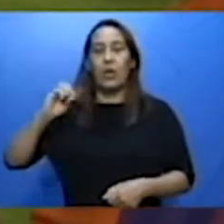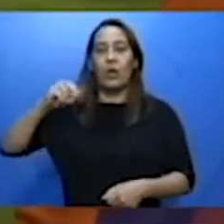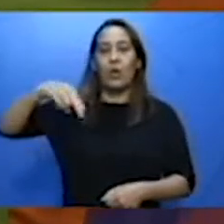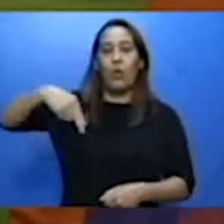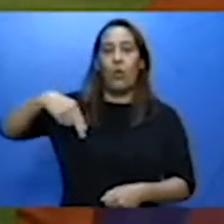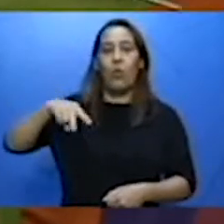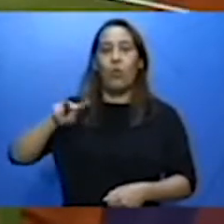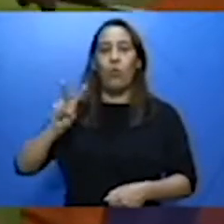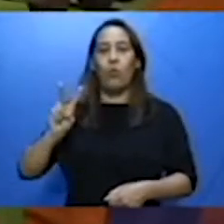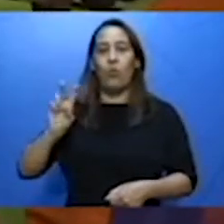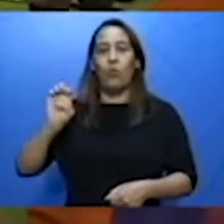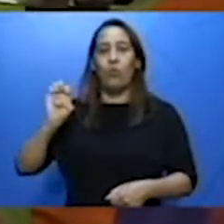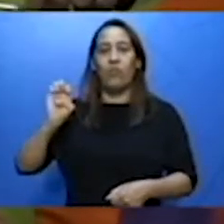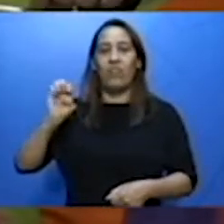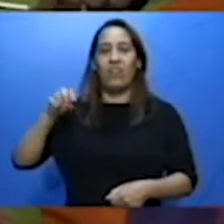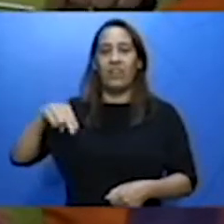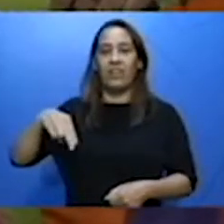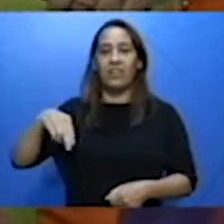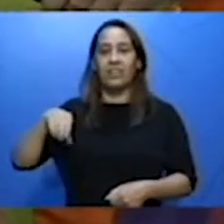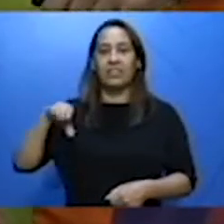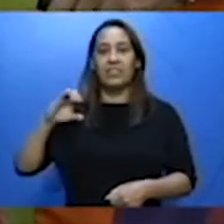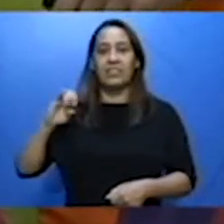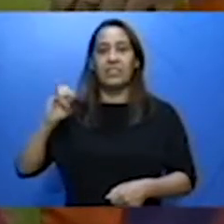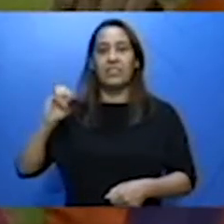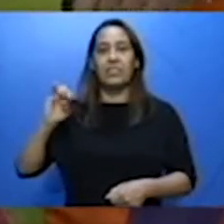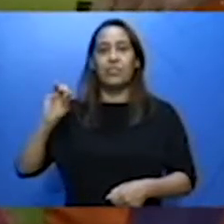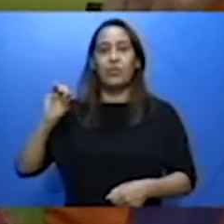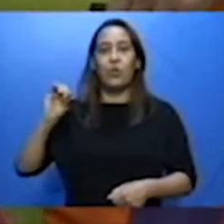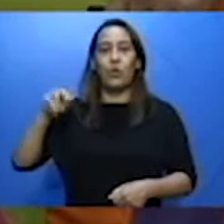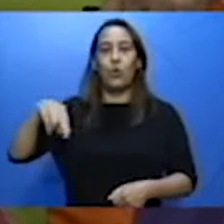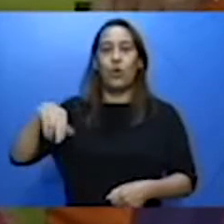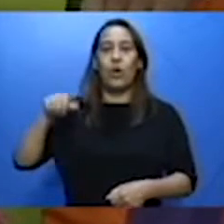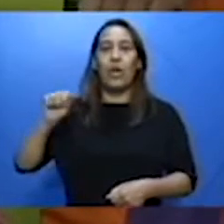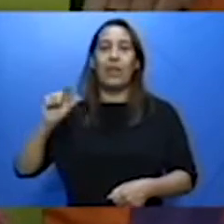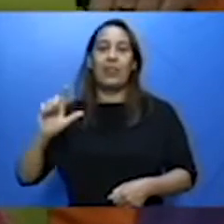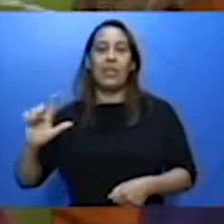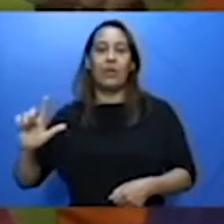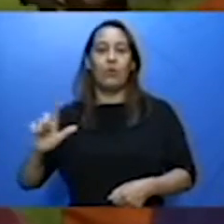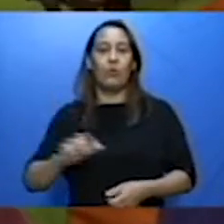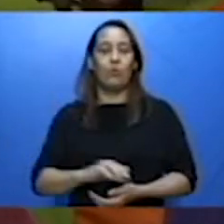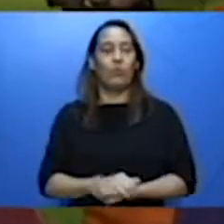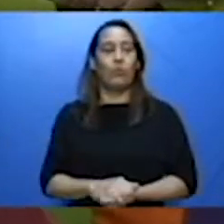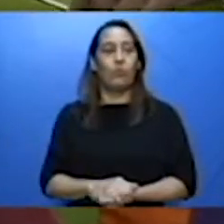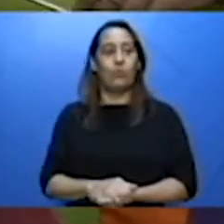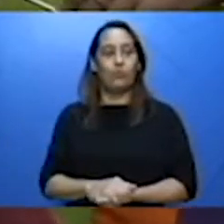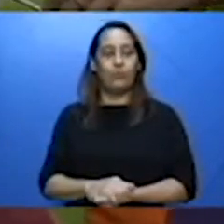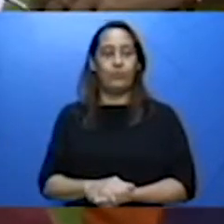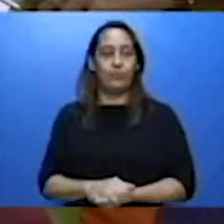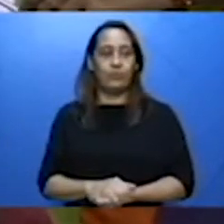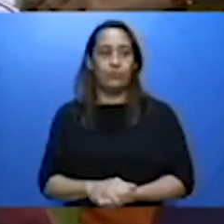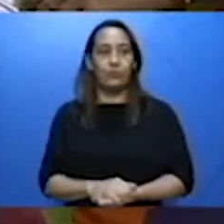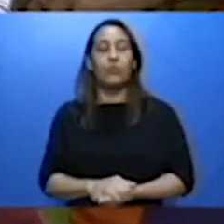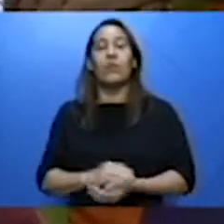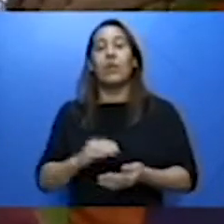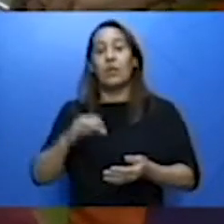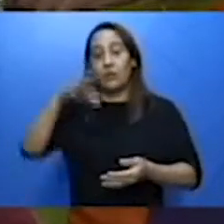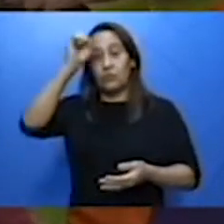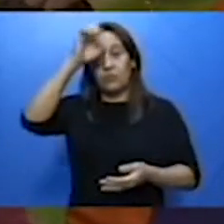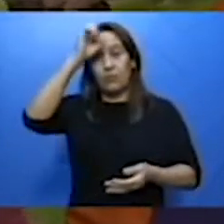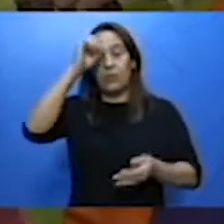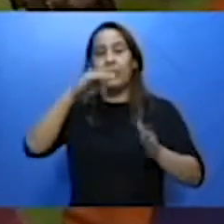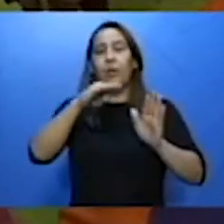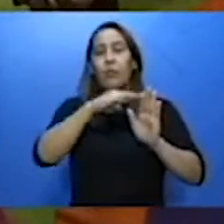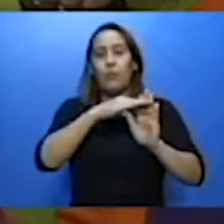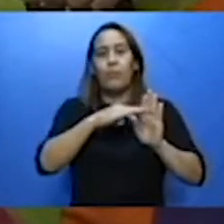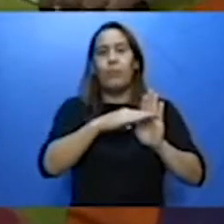decomposição, que ele fica grandão, lembra? Só que a gente vai entendendo passo a passo. E hoje a gente vai aprender o